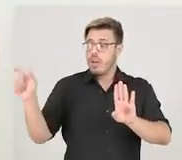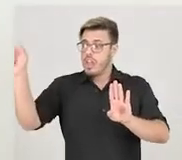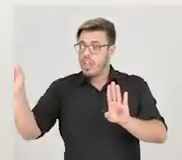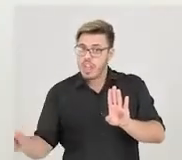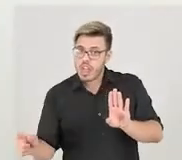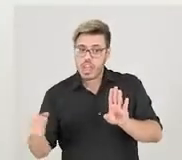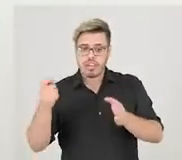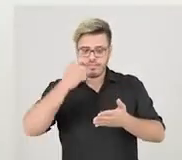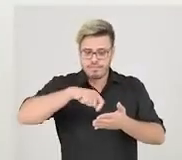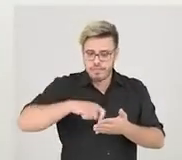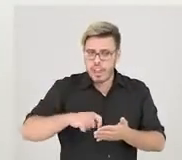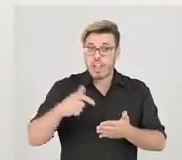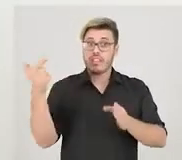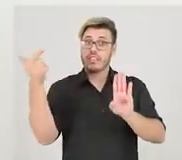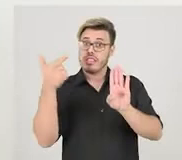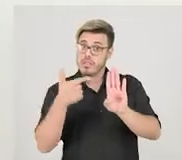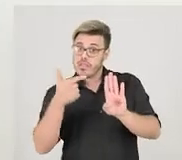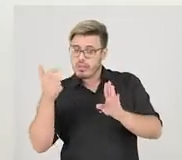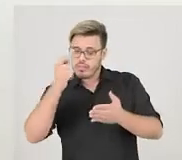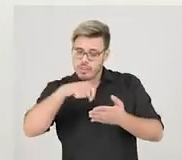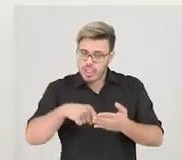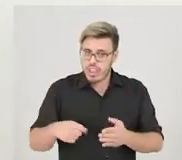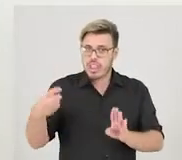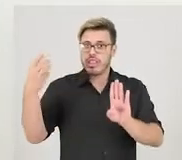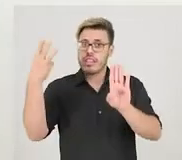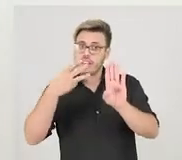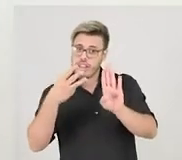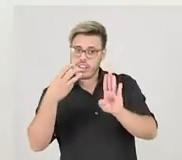início e bimestralmente, isso vai